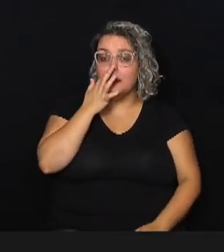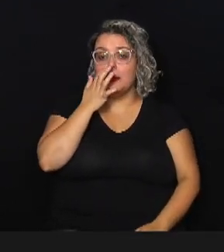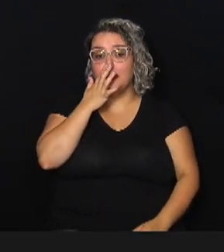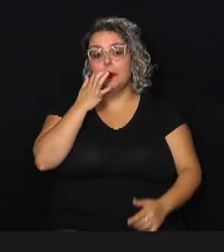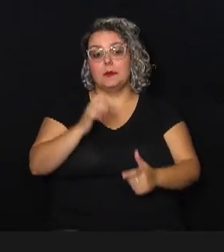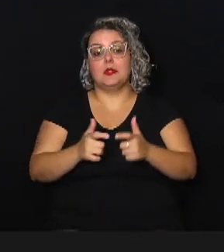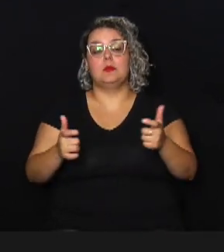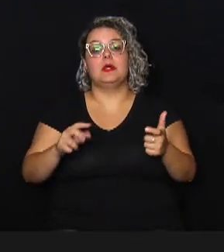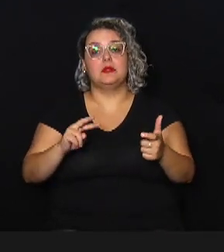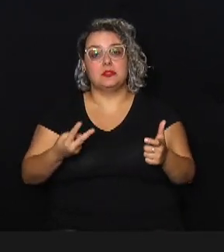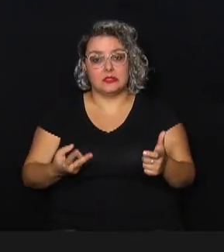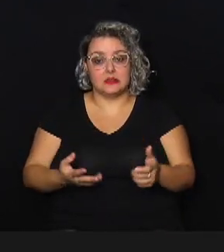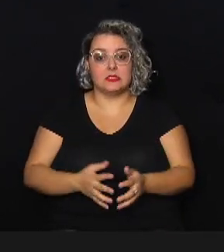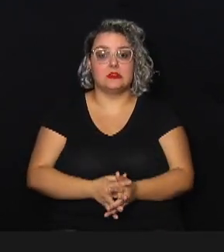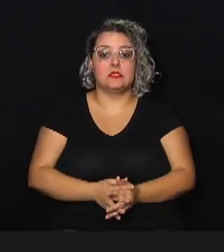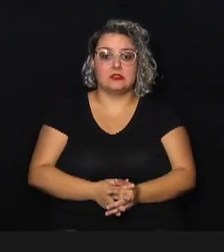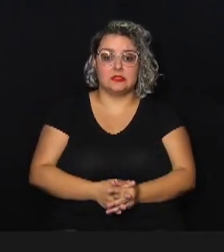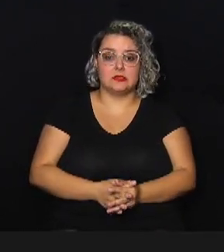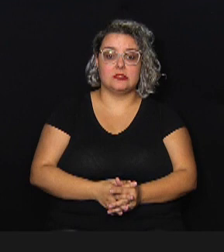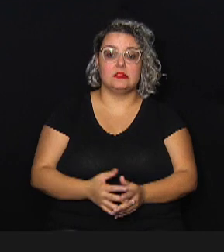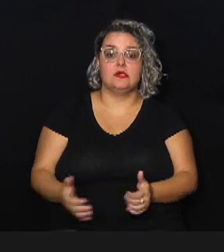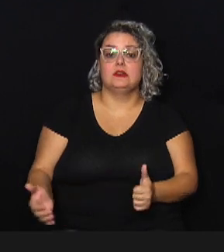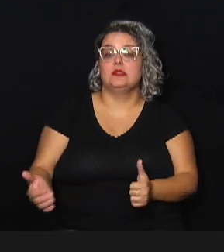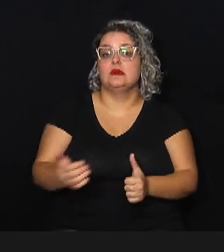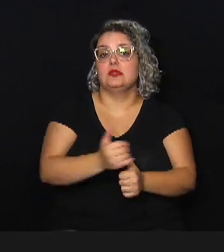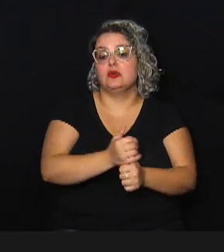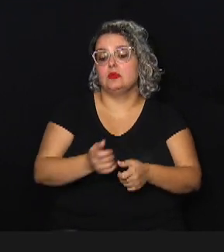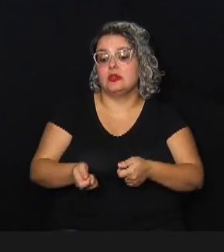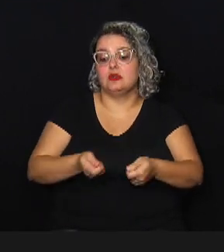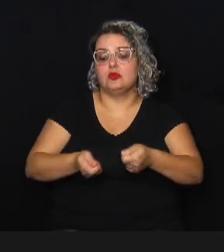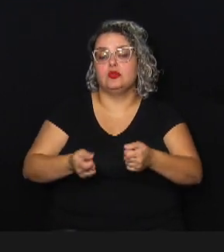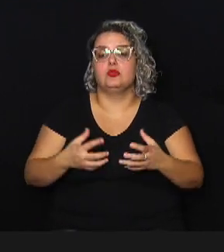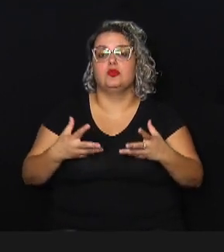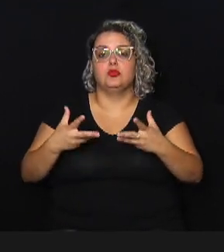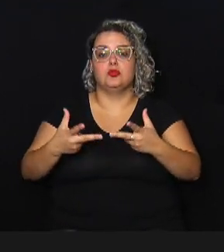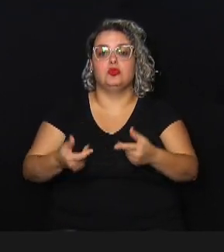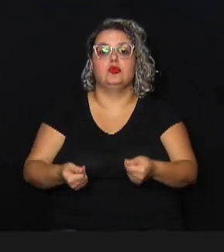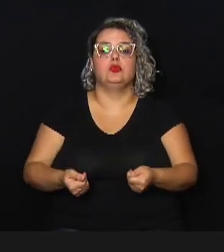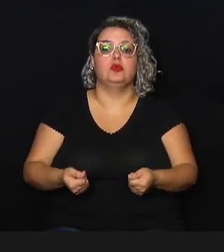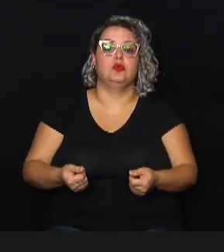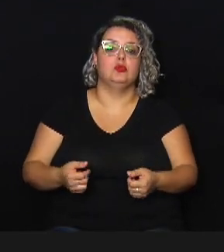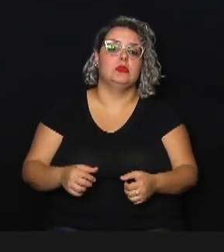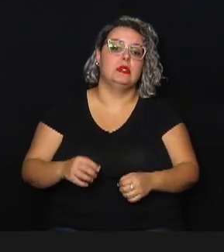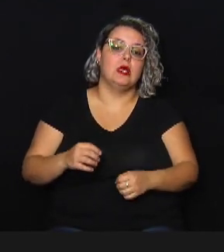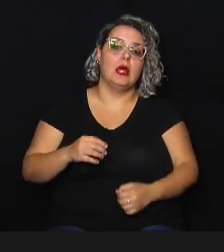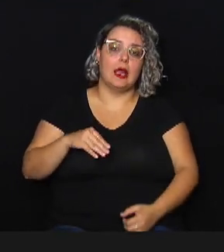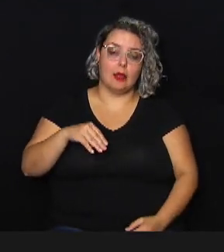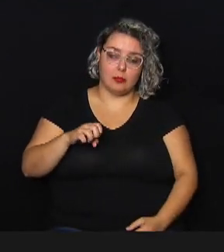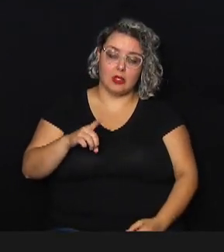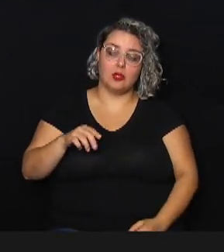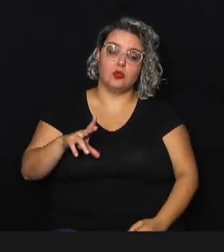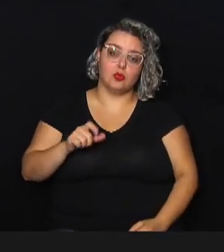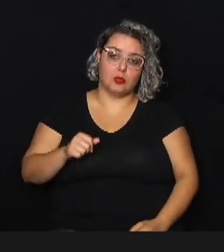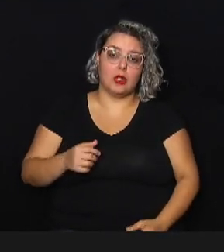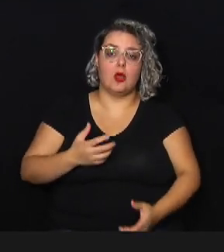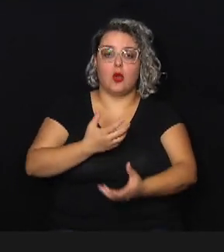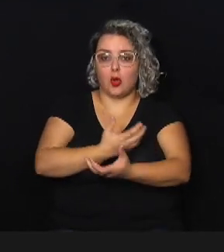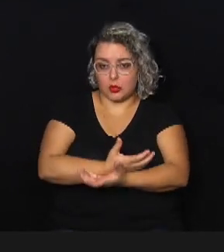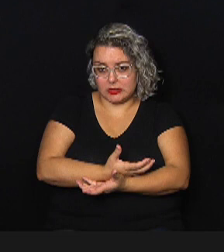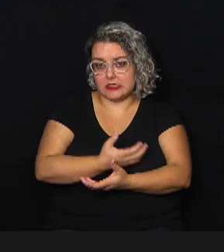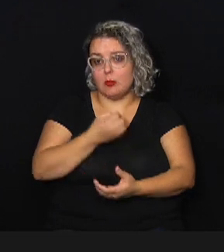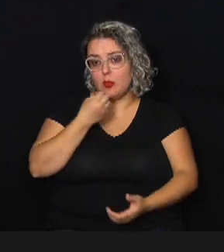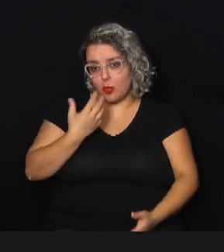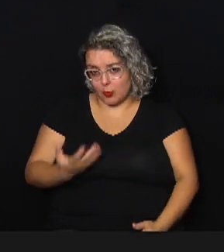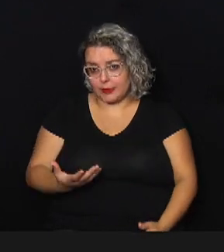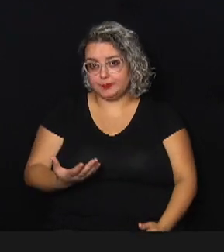maioria dos casos, e acaba dominando todo o tecido saudável da medula óssea, provendo, assim,